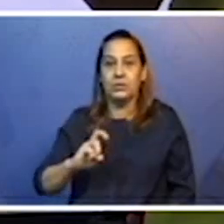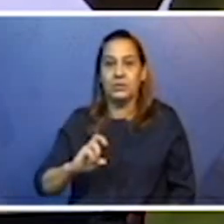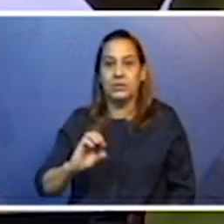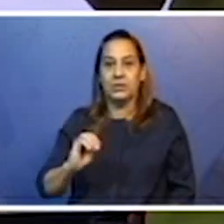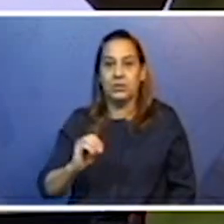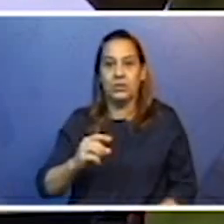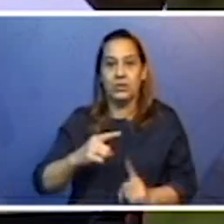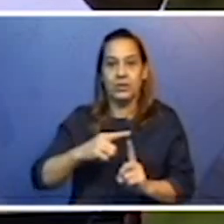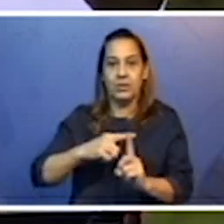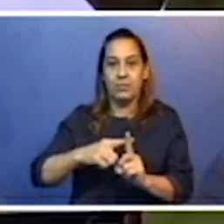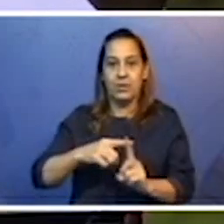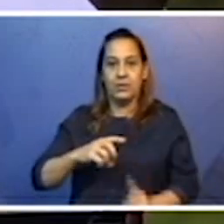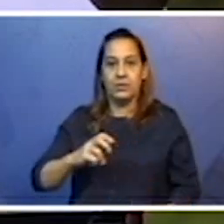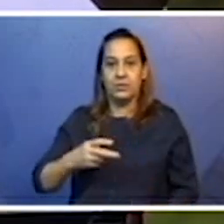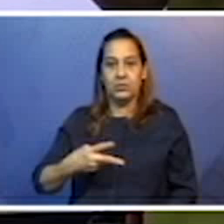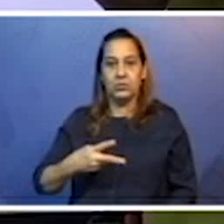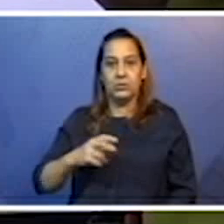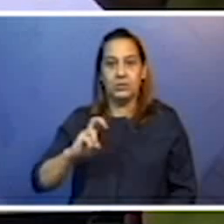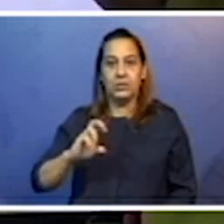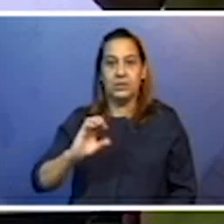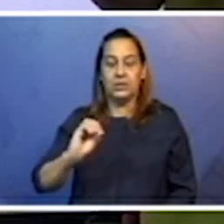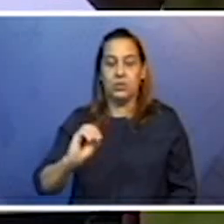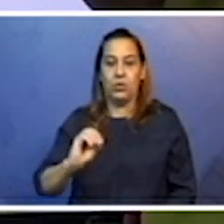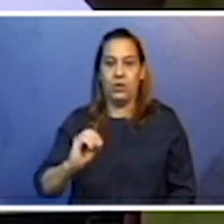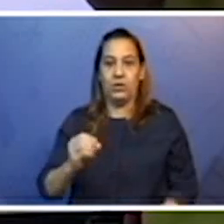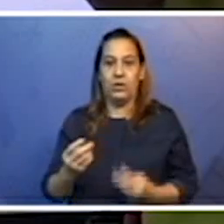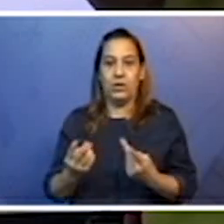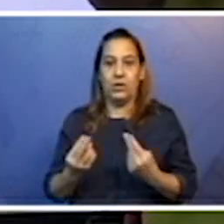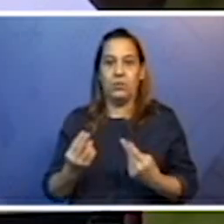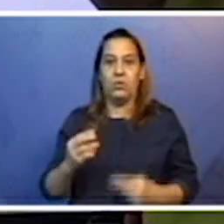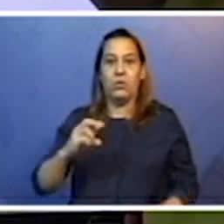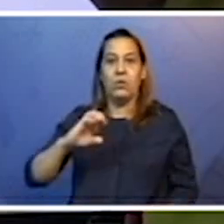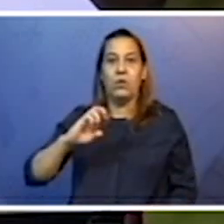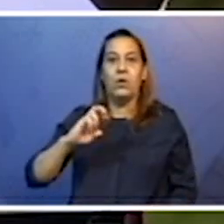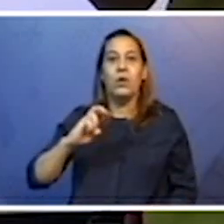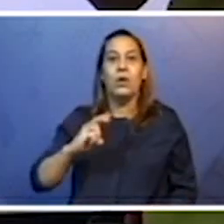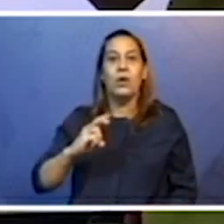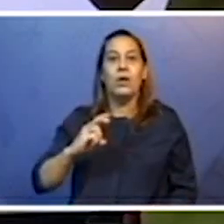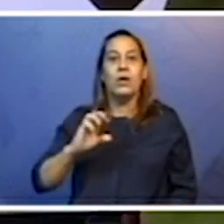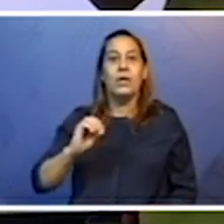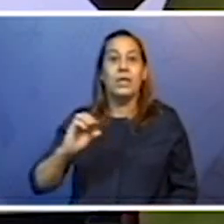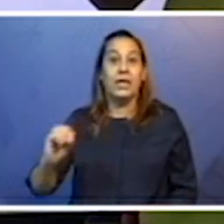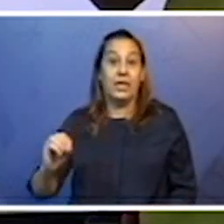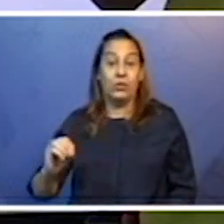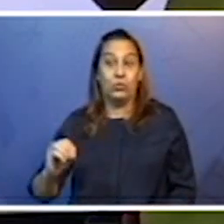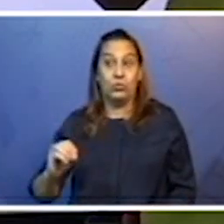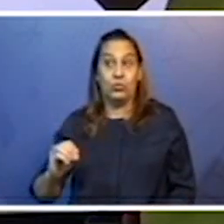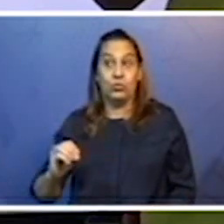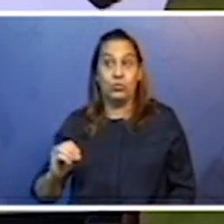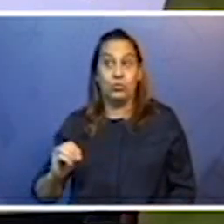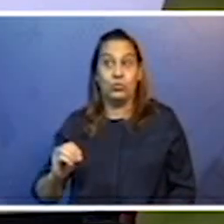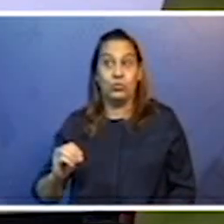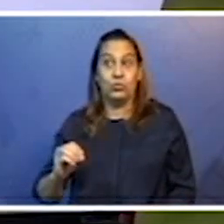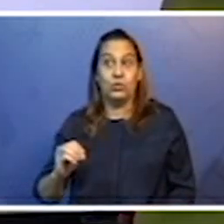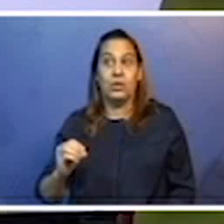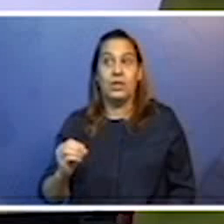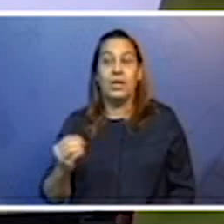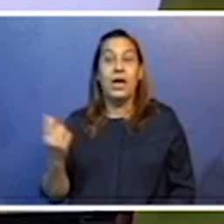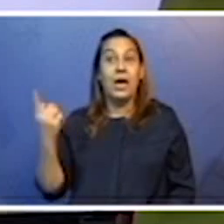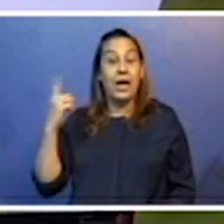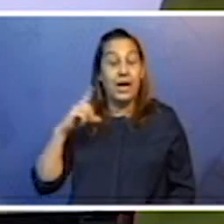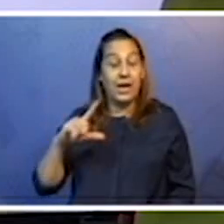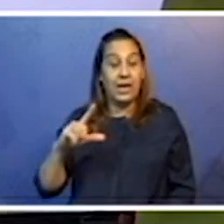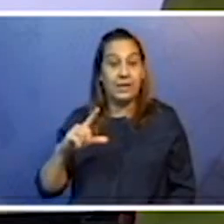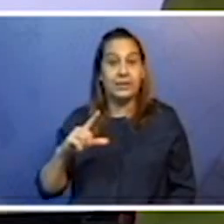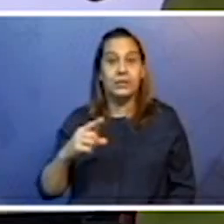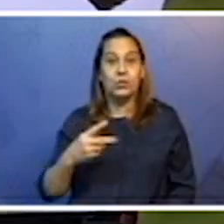mais 250, vocês sabem quanto que é? É 500. Então, cada vez que